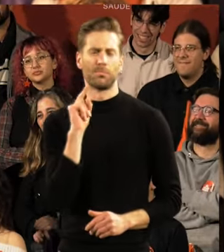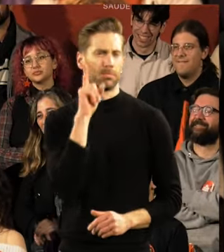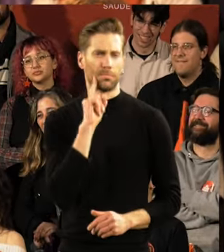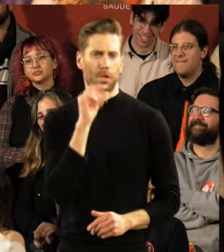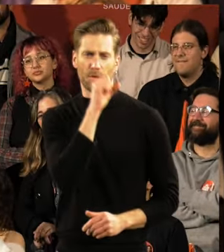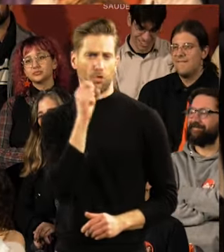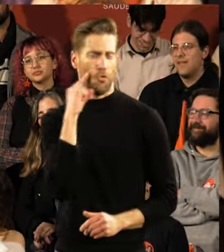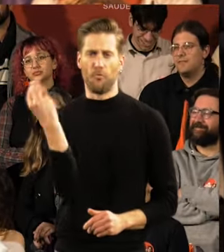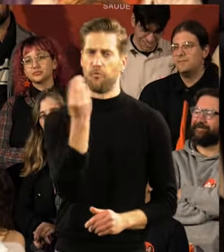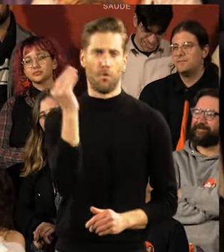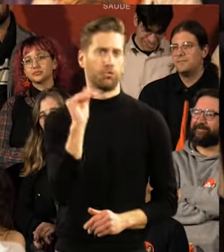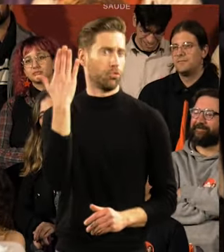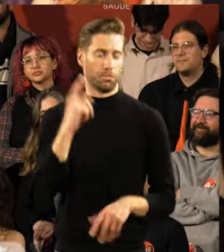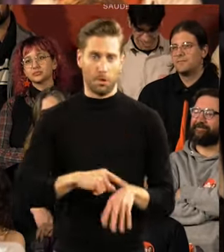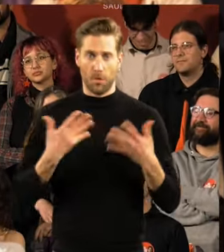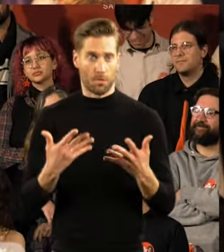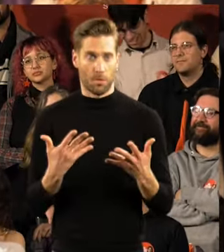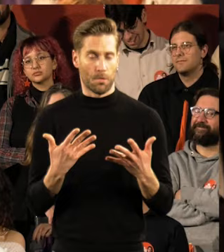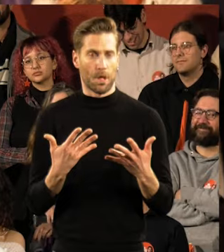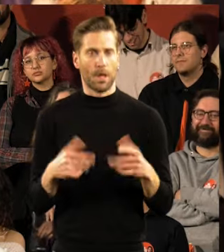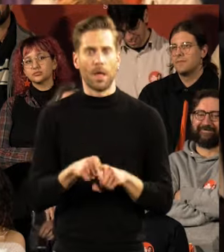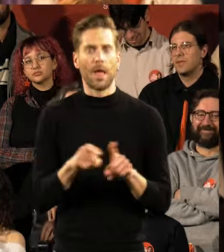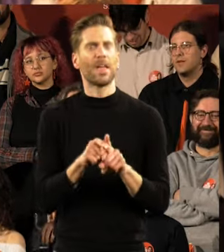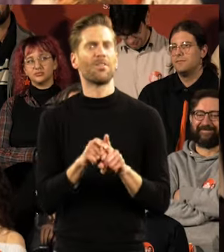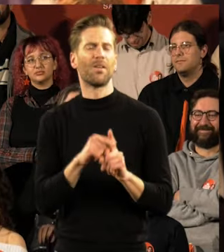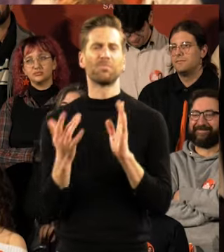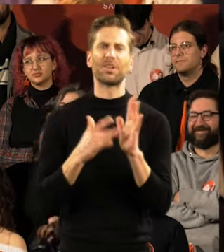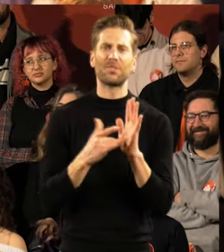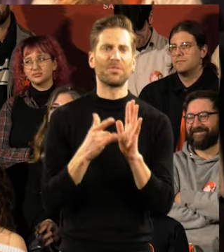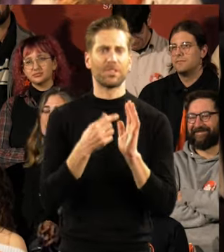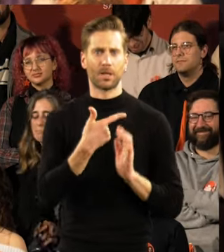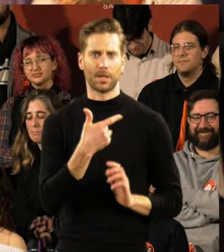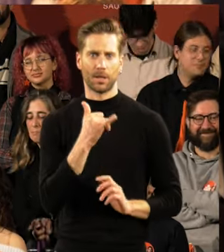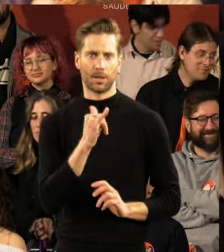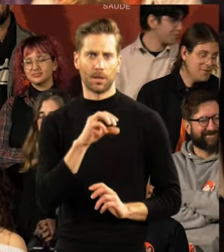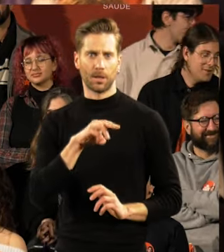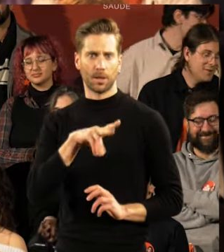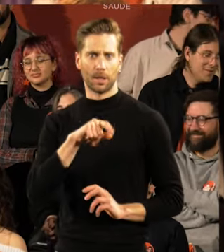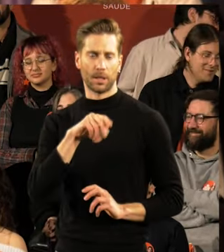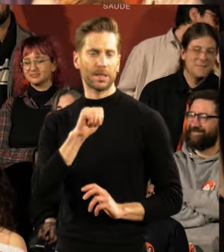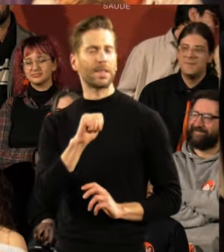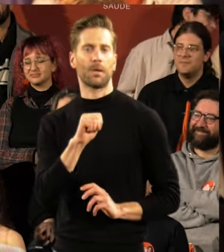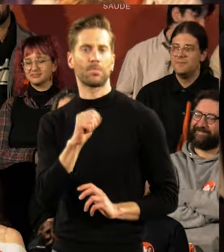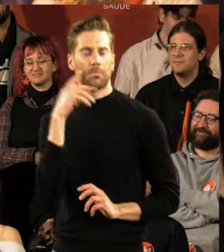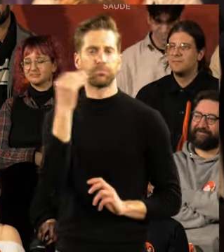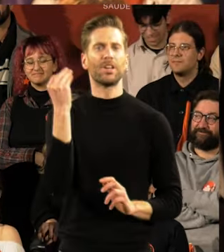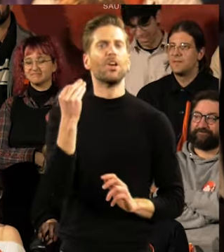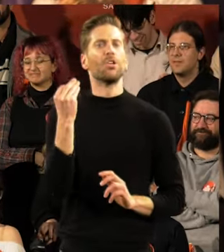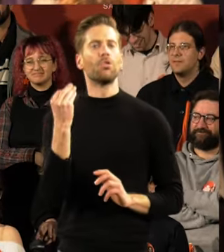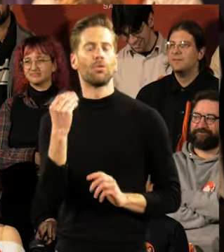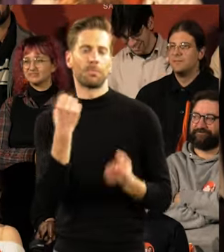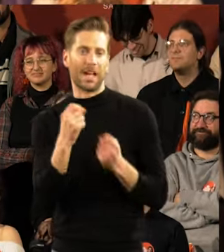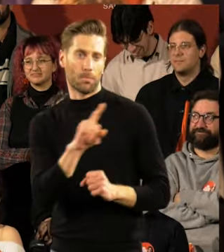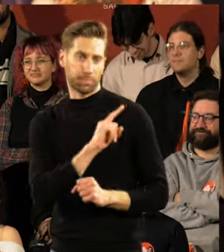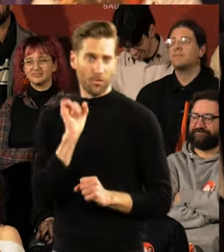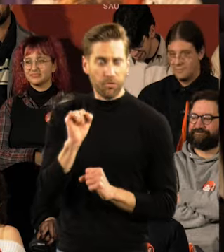mundo. Neste momento é a pessoa do ano para a revista Times e o seu jato privado emitiu mais